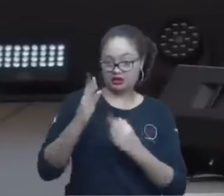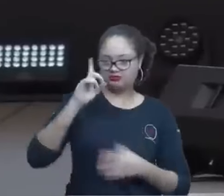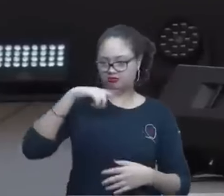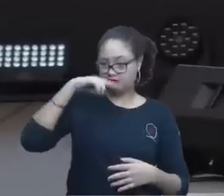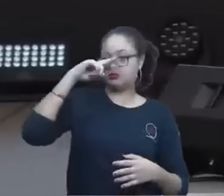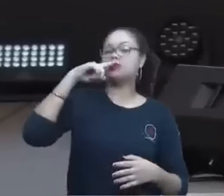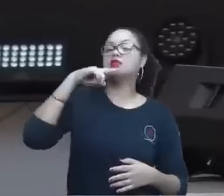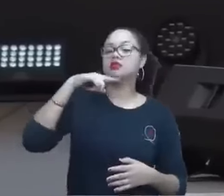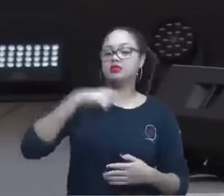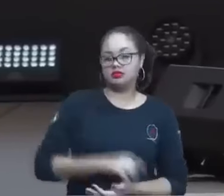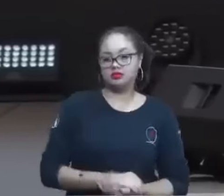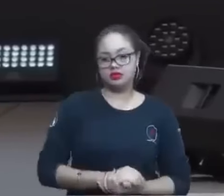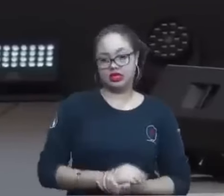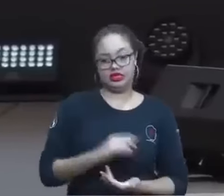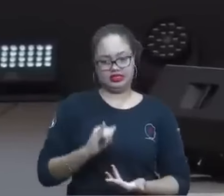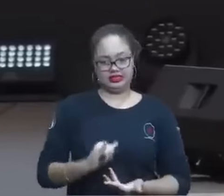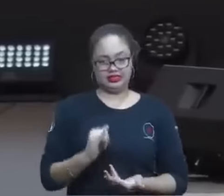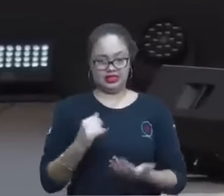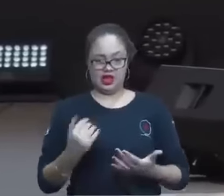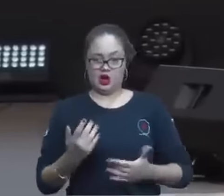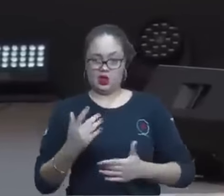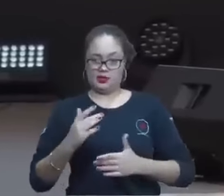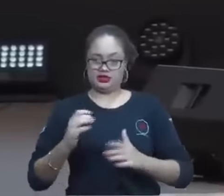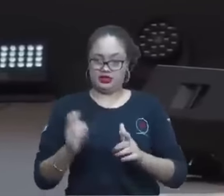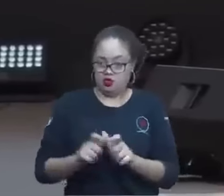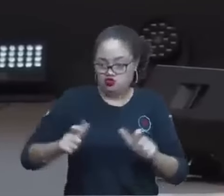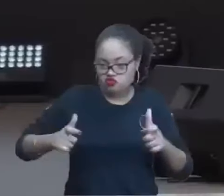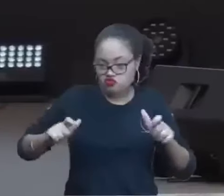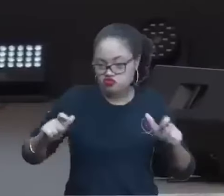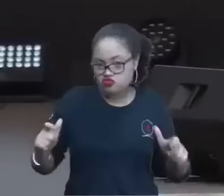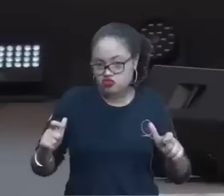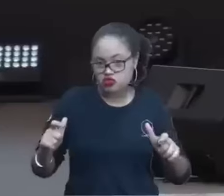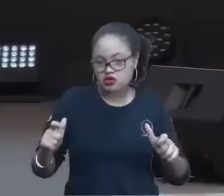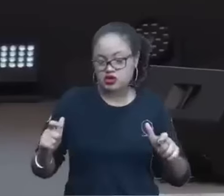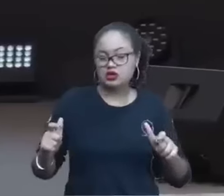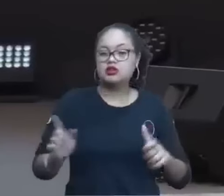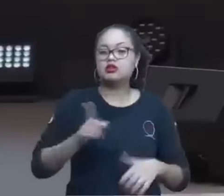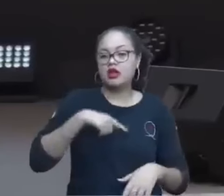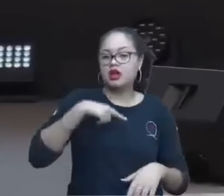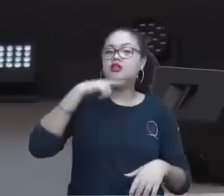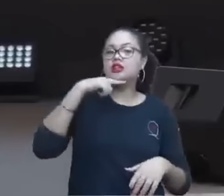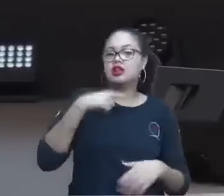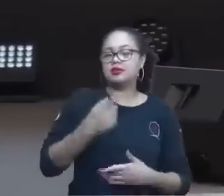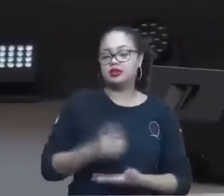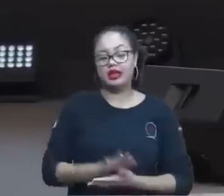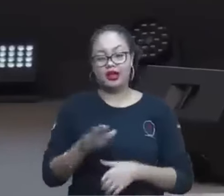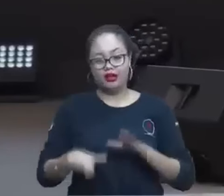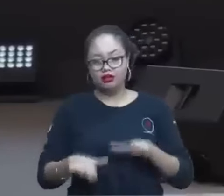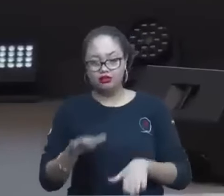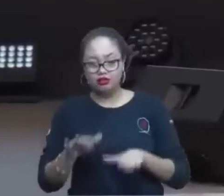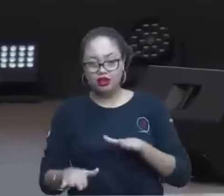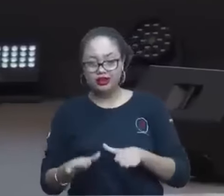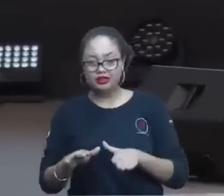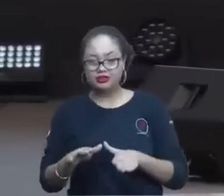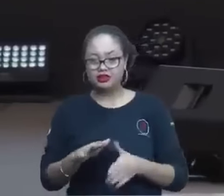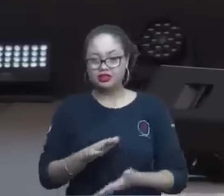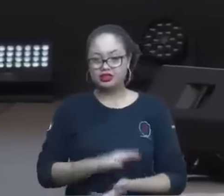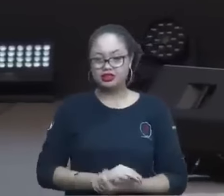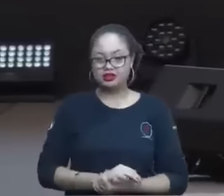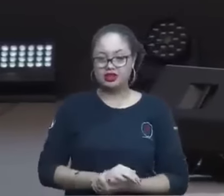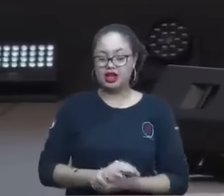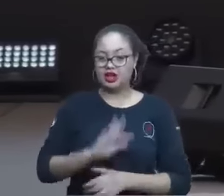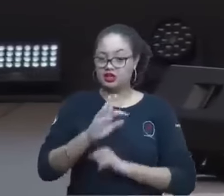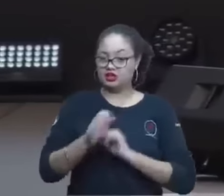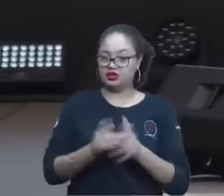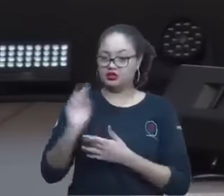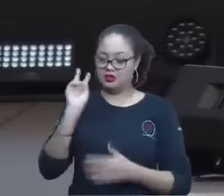igreja muito mais se a coisa começa a crescer muito vai ficando mais ainda aí de vez em quando assim segura aí uma um veninho